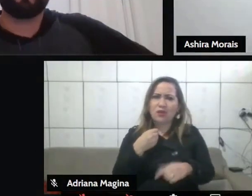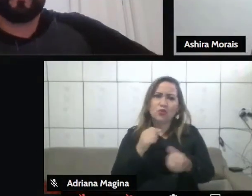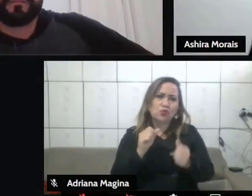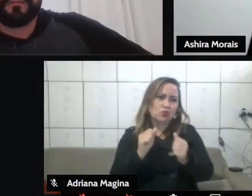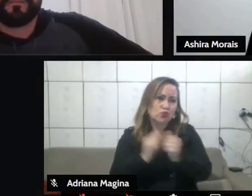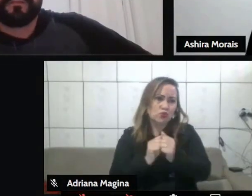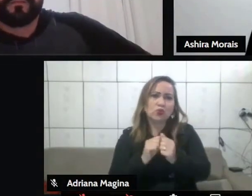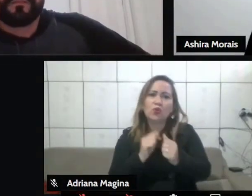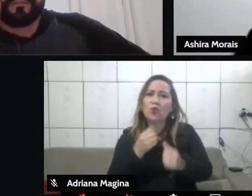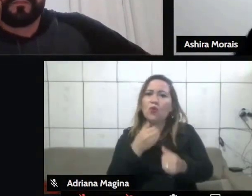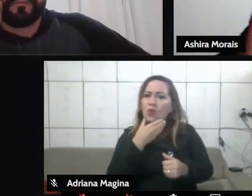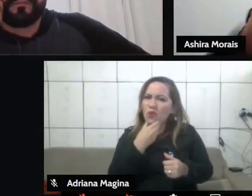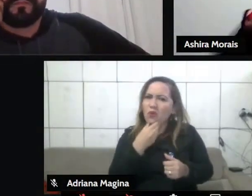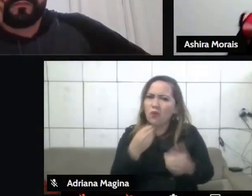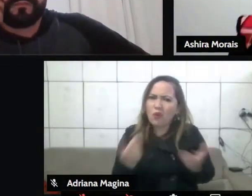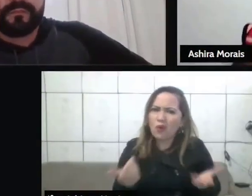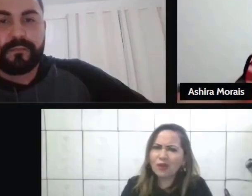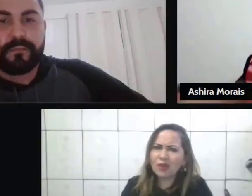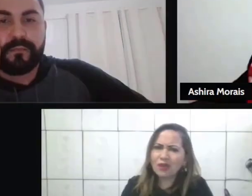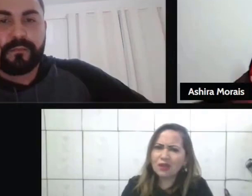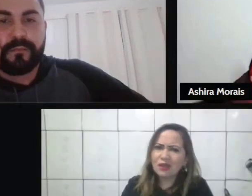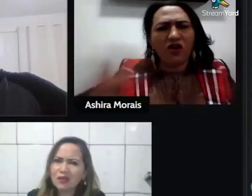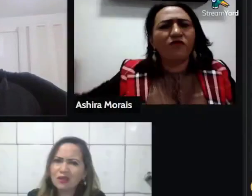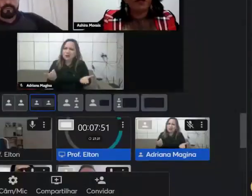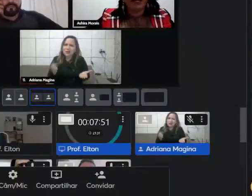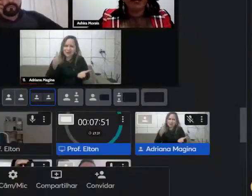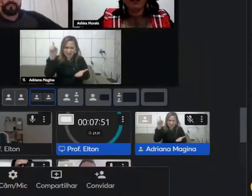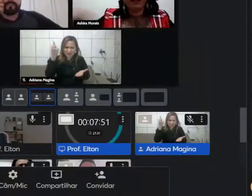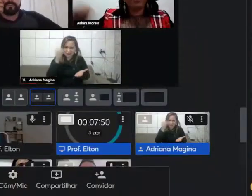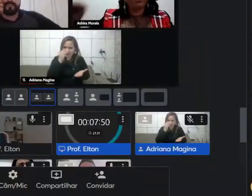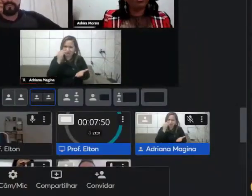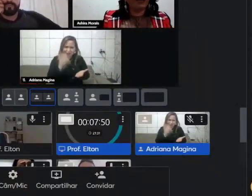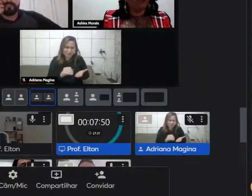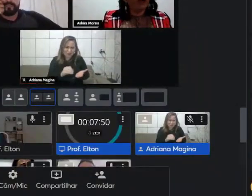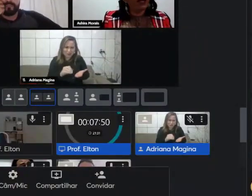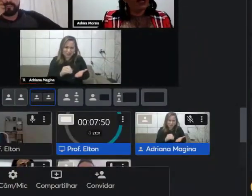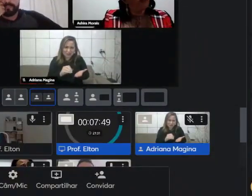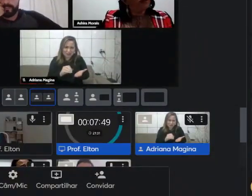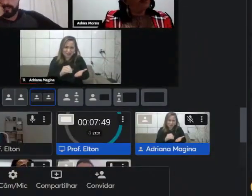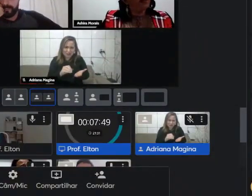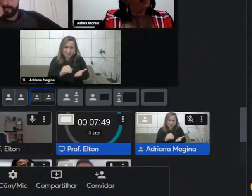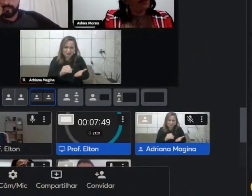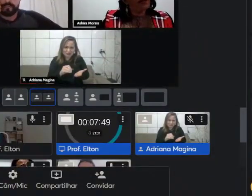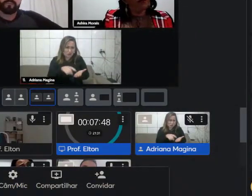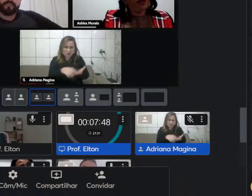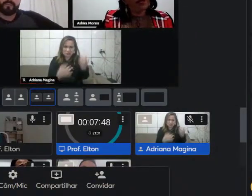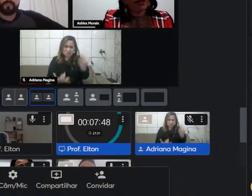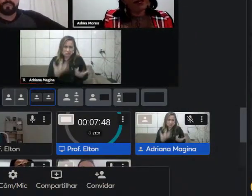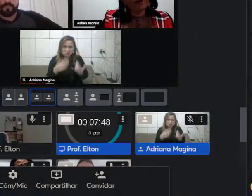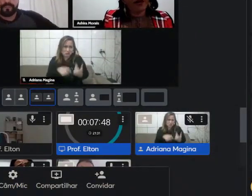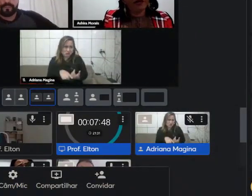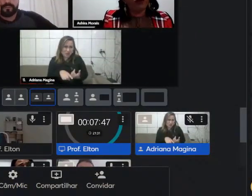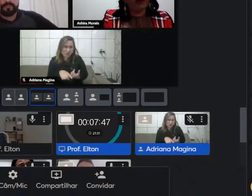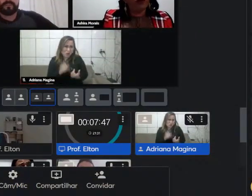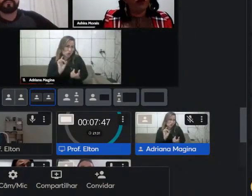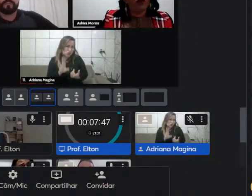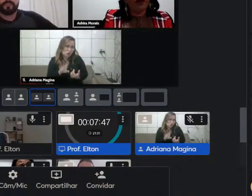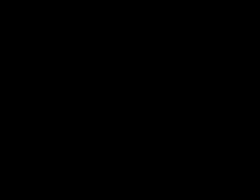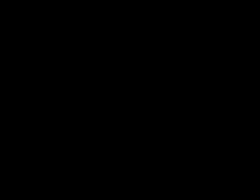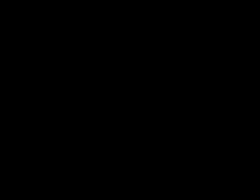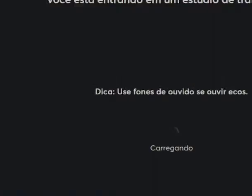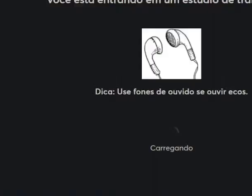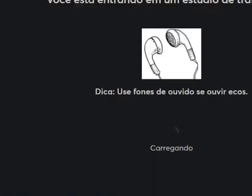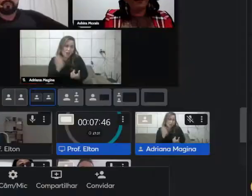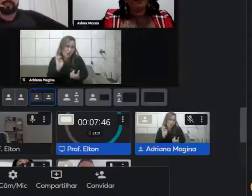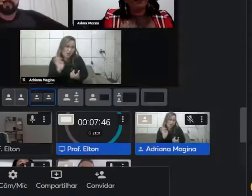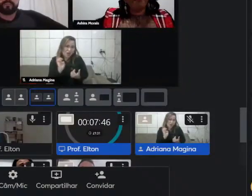sentença final. Certo? Ele condenou ele só. Você é gay, então você está condenado simplesmente por esse aspecto. Agora